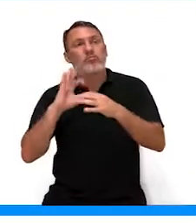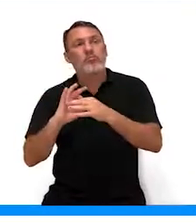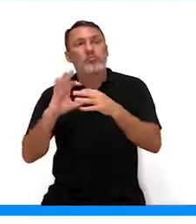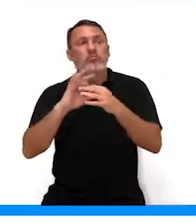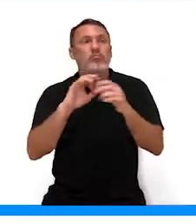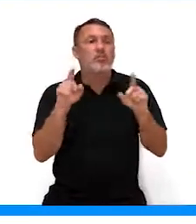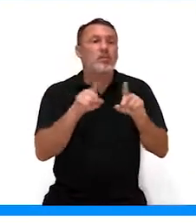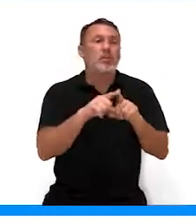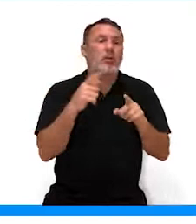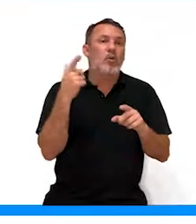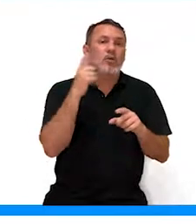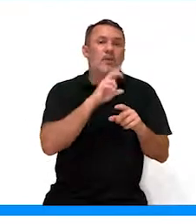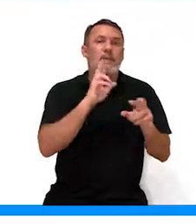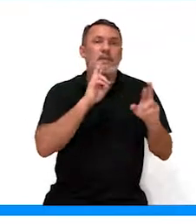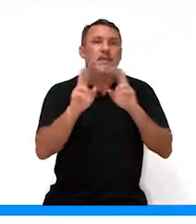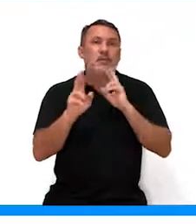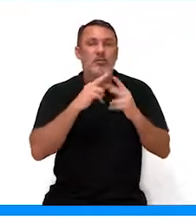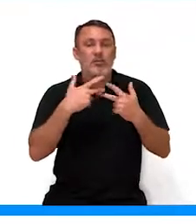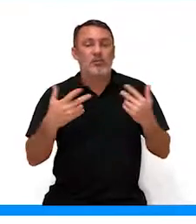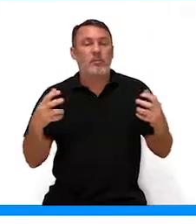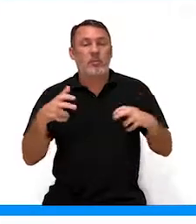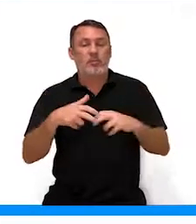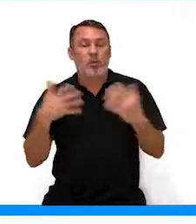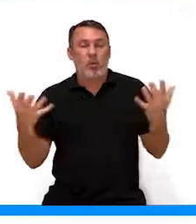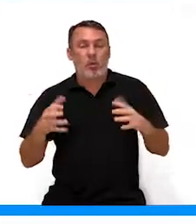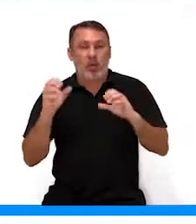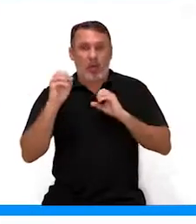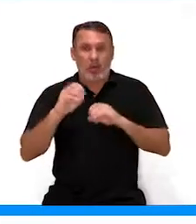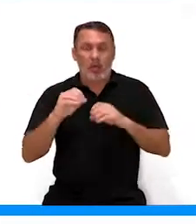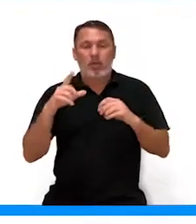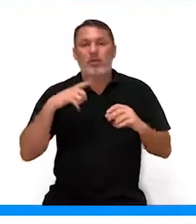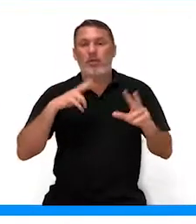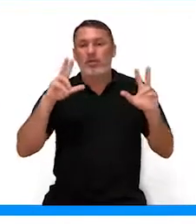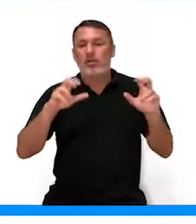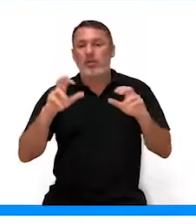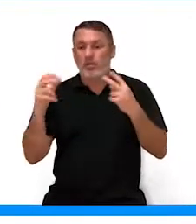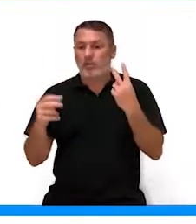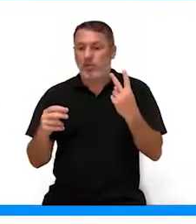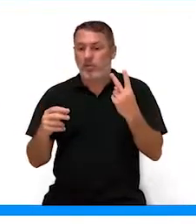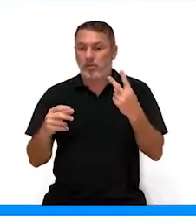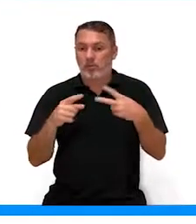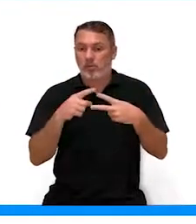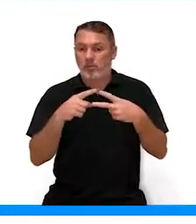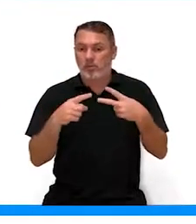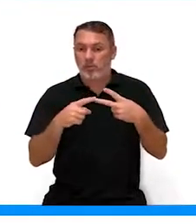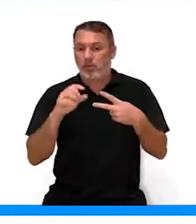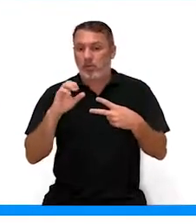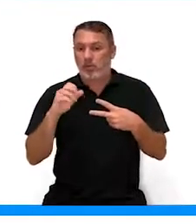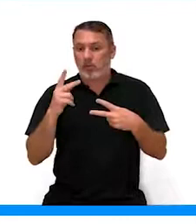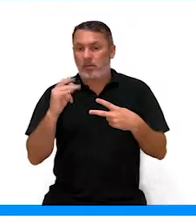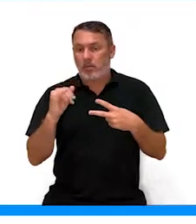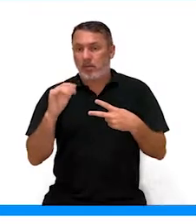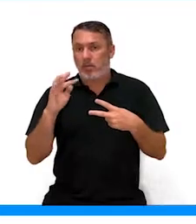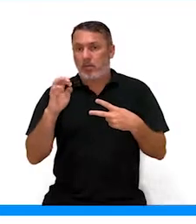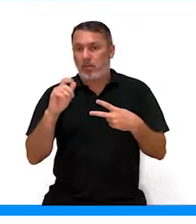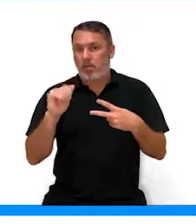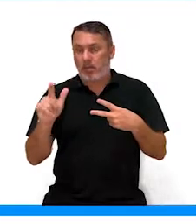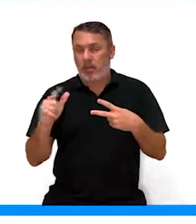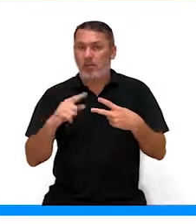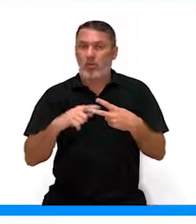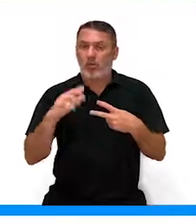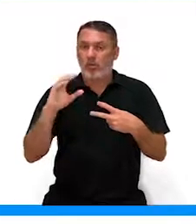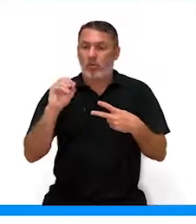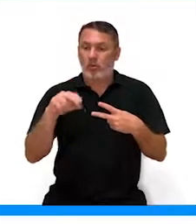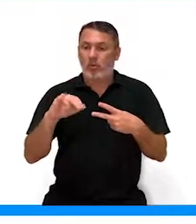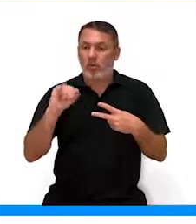gente interpreta isso, como que a gente gera respostas. E na aula de hoje a gente vai tratar dos 2 primeiros, o